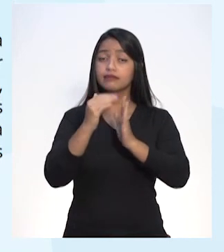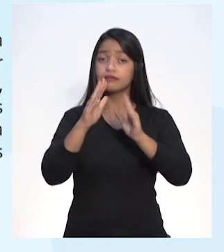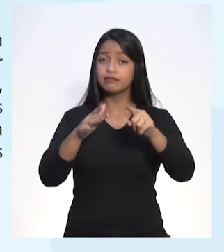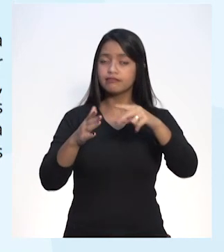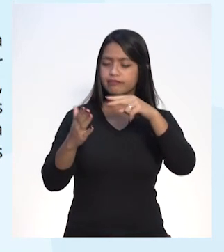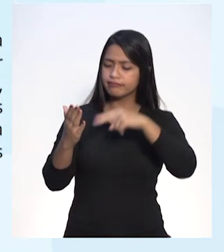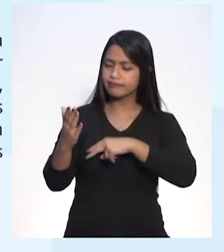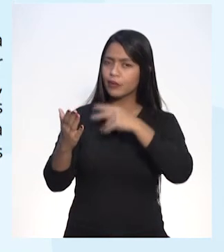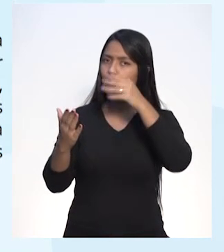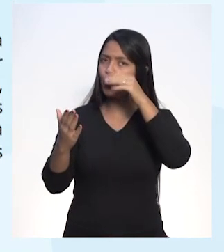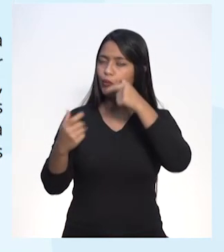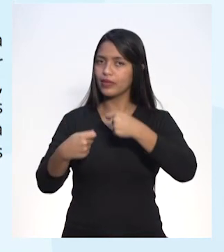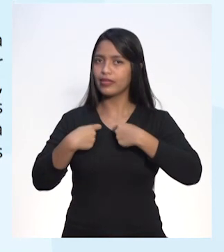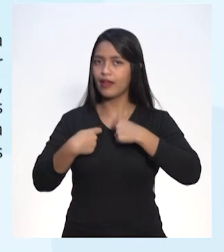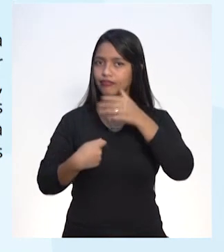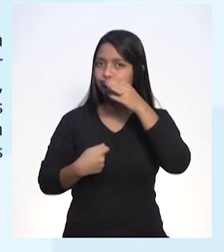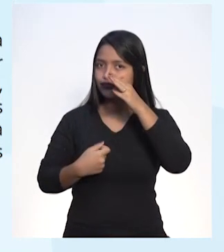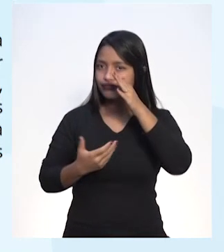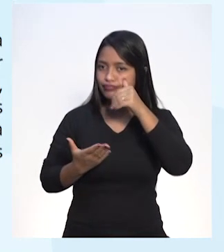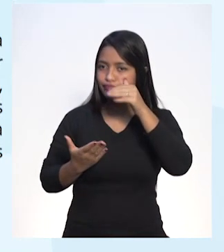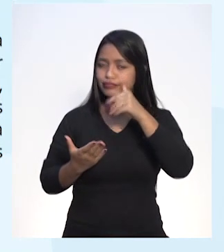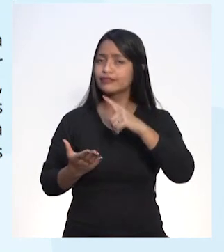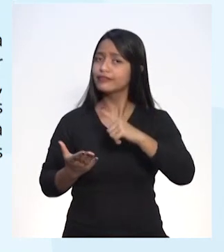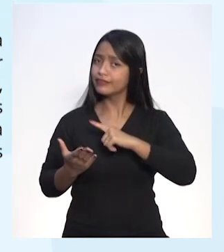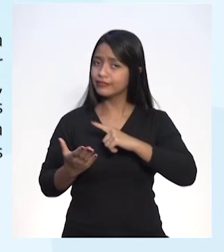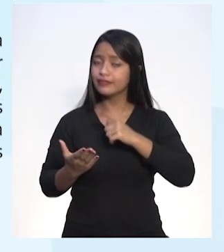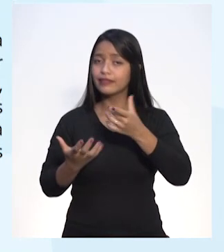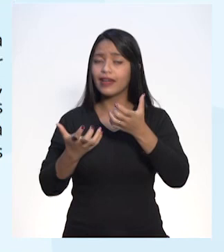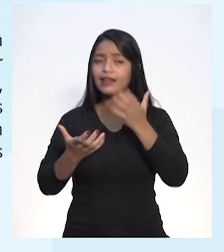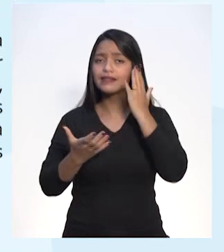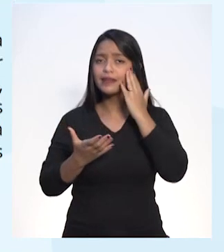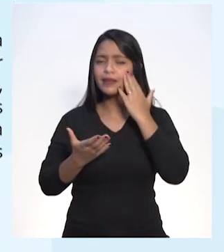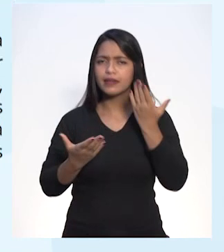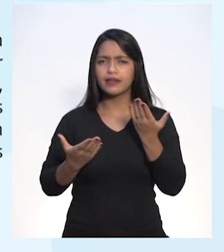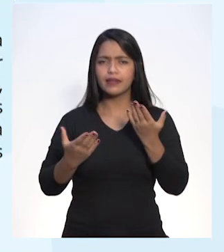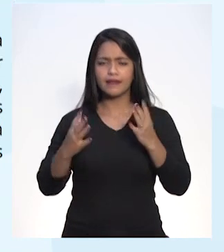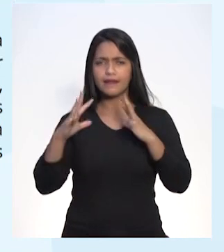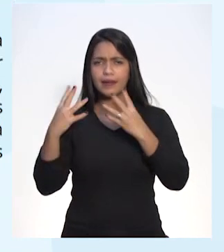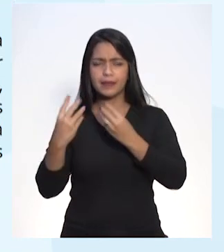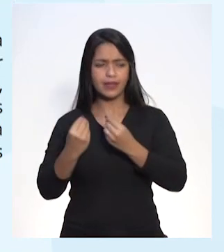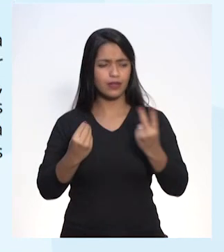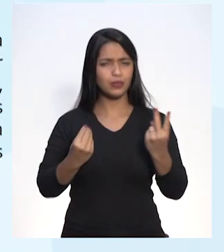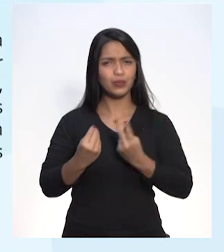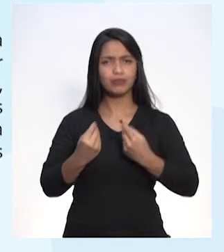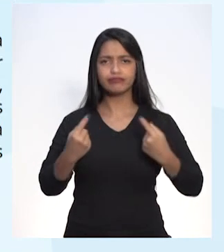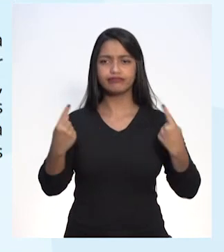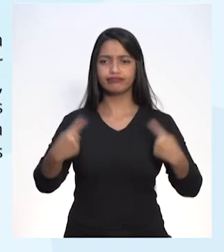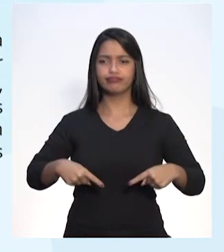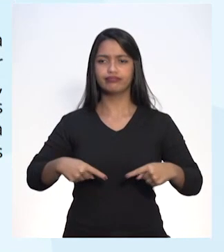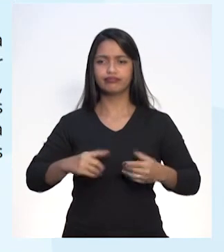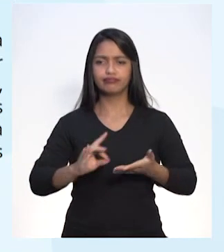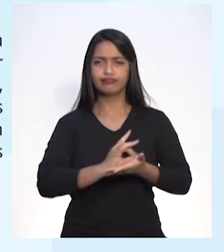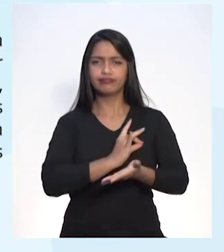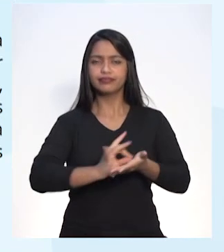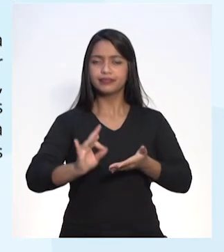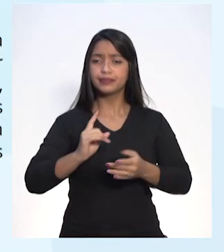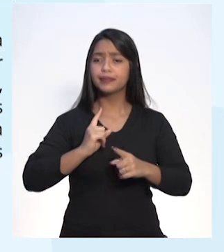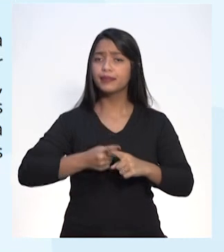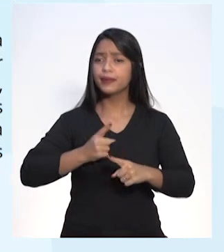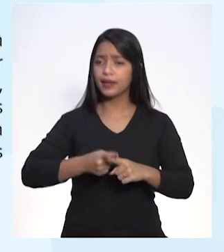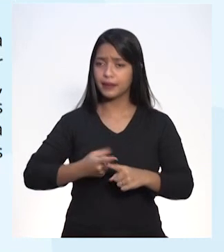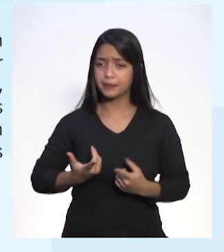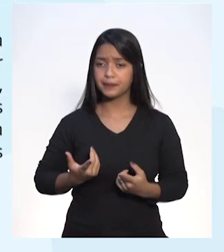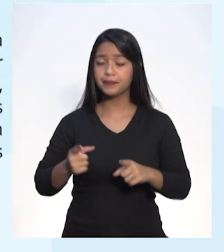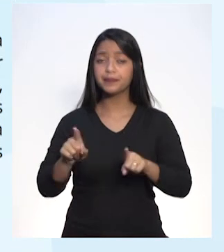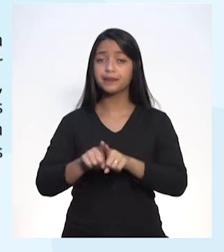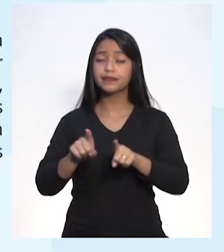fui ler bastante sobre isso antes de dar essa aula, alguns prólogos têm apenas uma introdução, assim, com poucas palavras, André. Então,